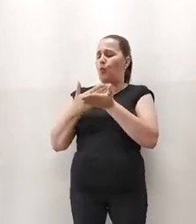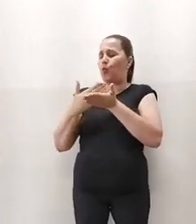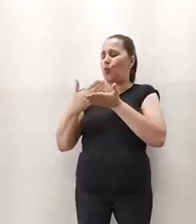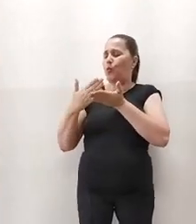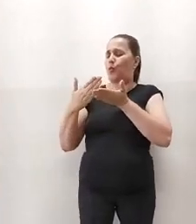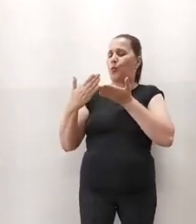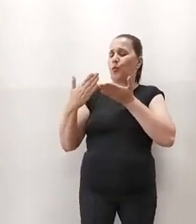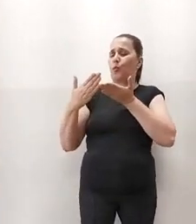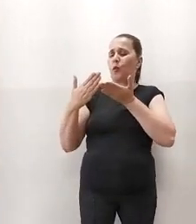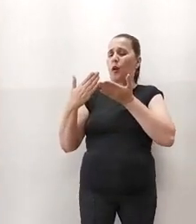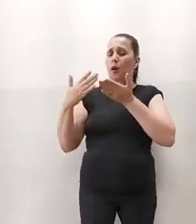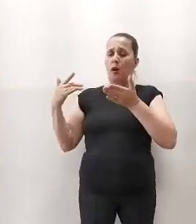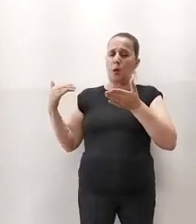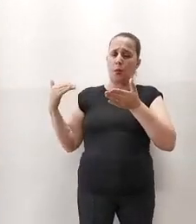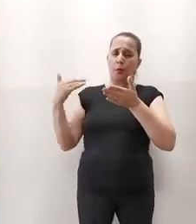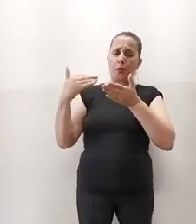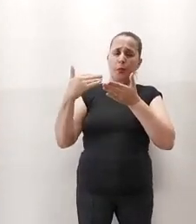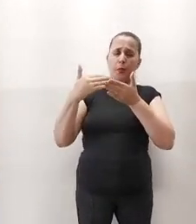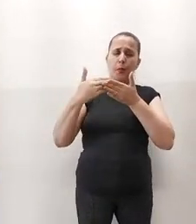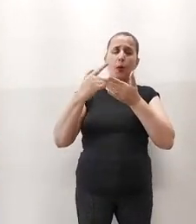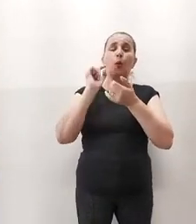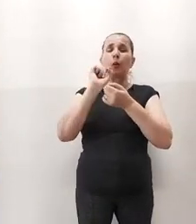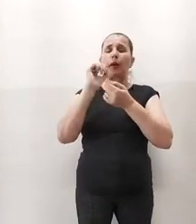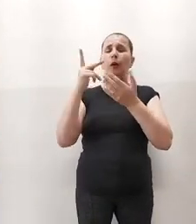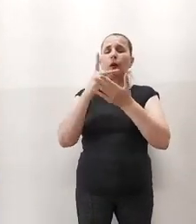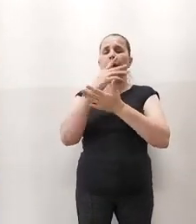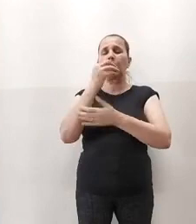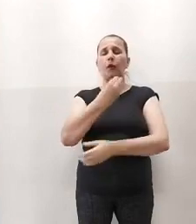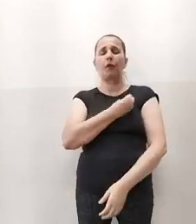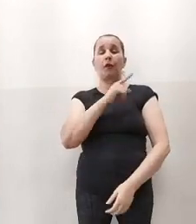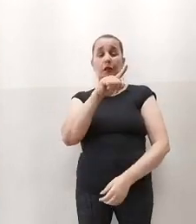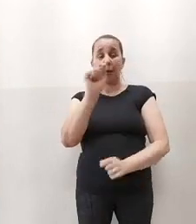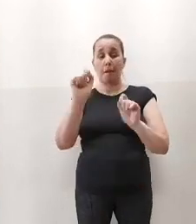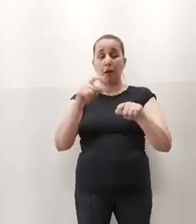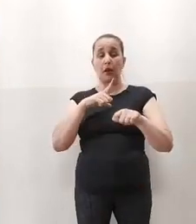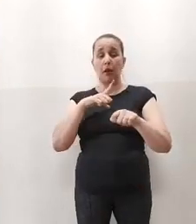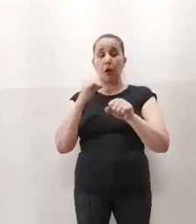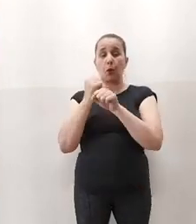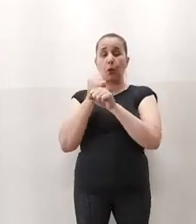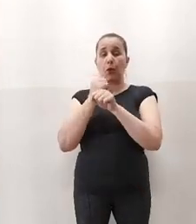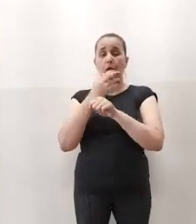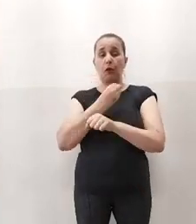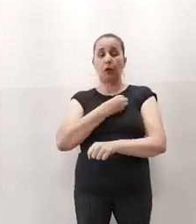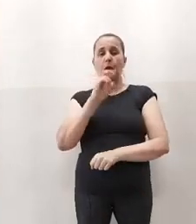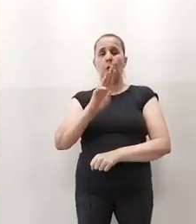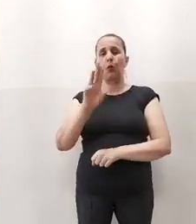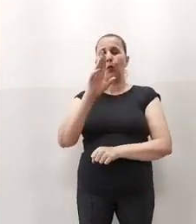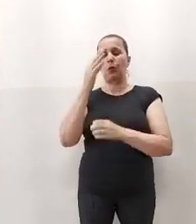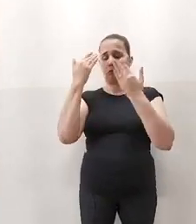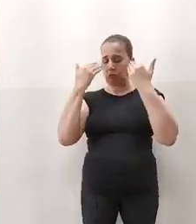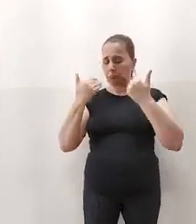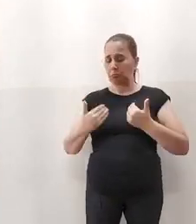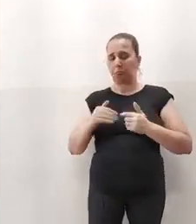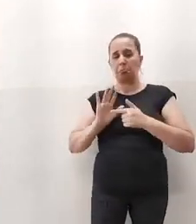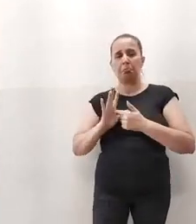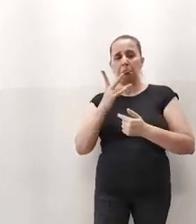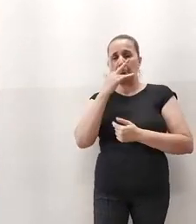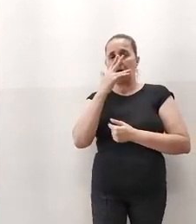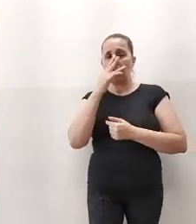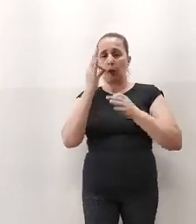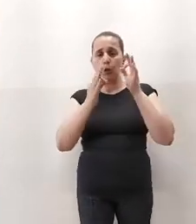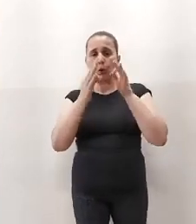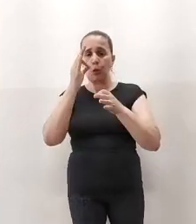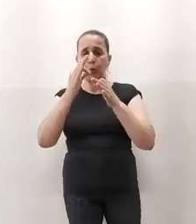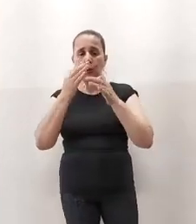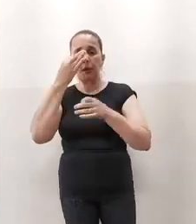porque você pode ter uma construção de vida que usa o nome de Deus, que aparentemente parece justa diante